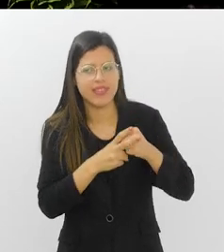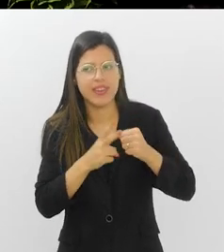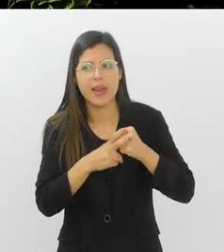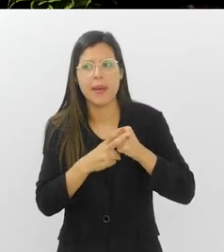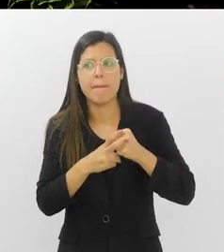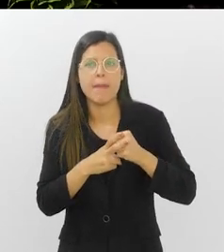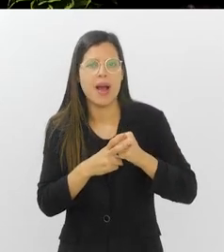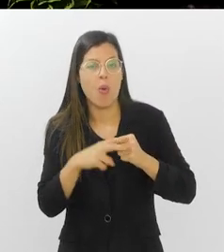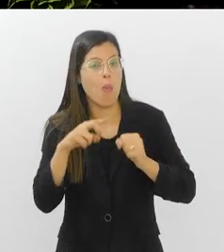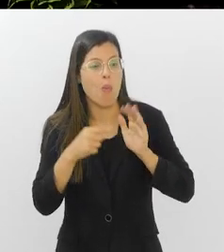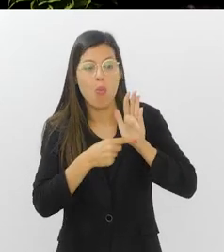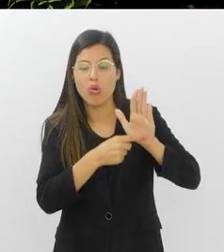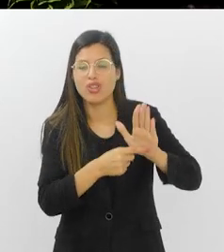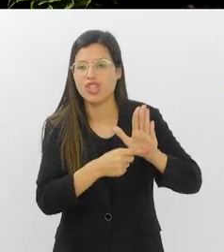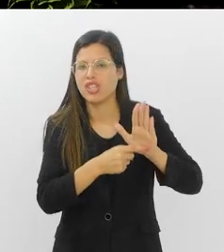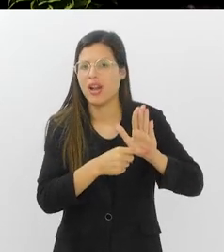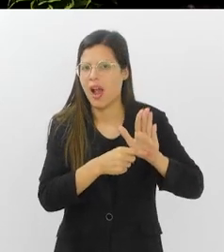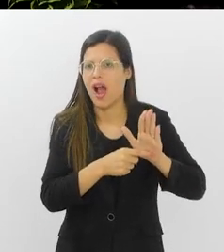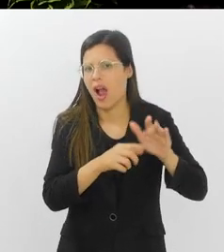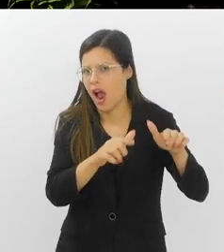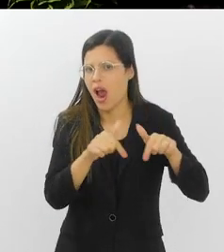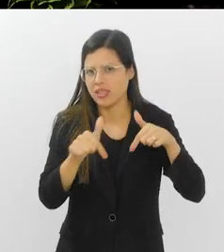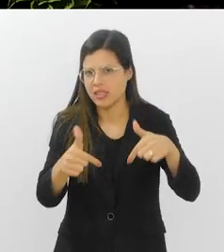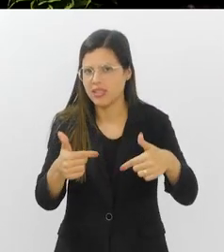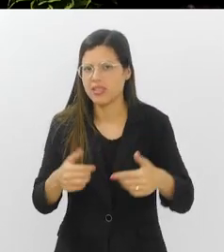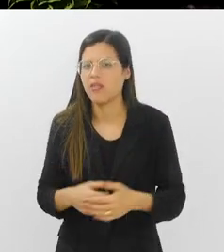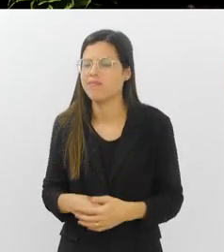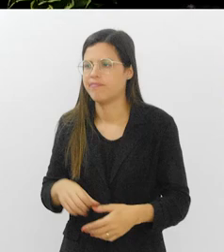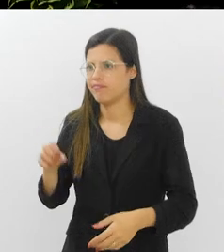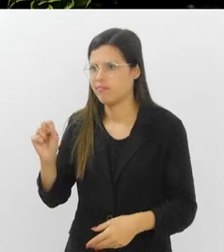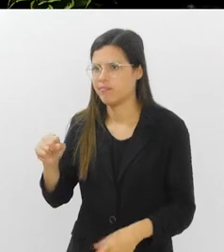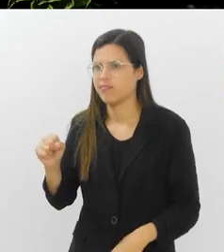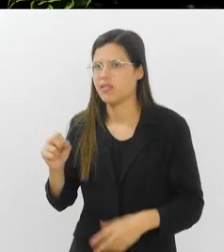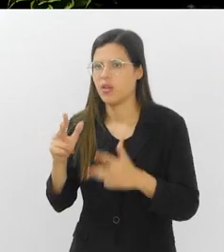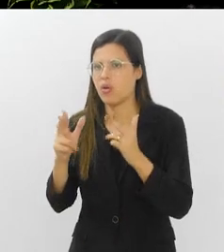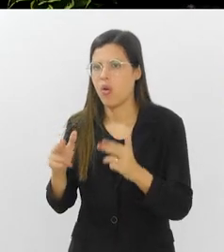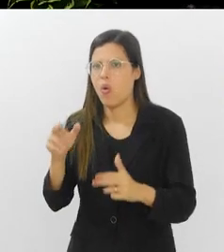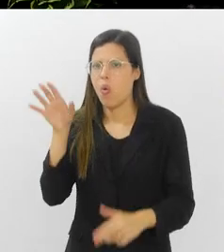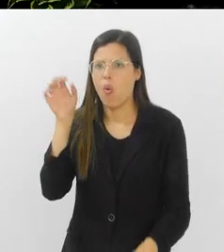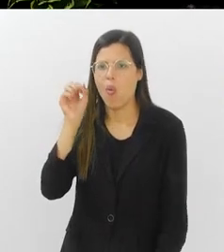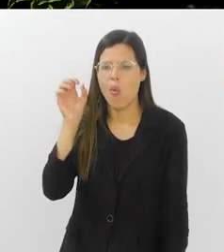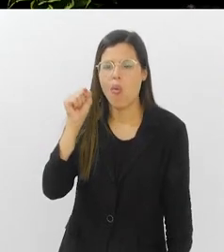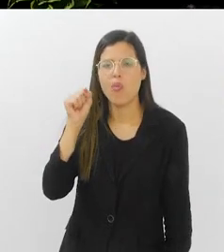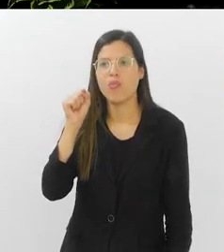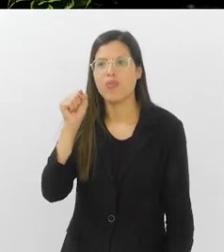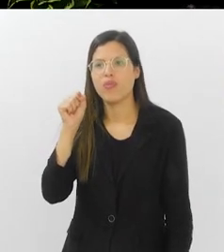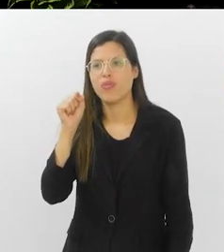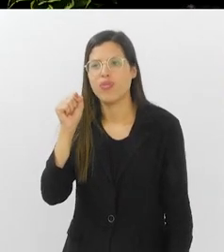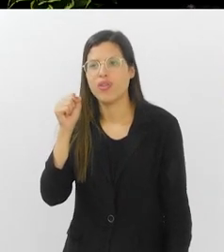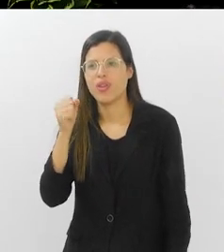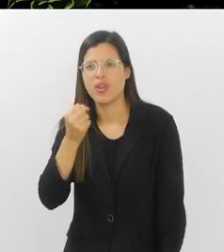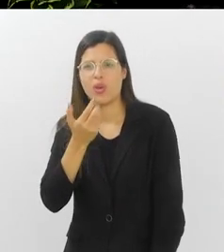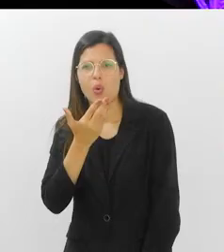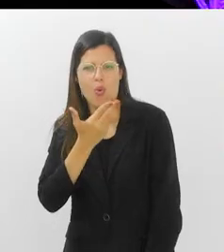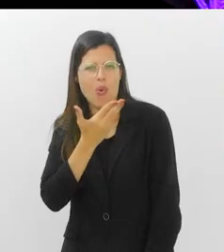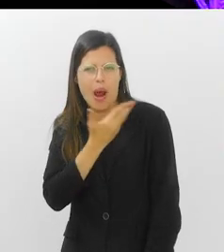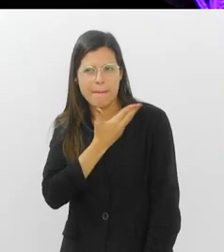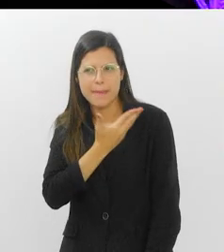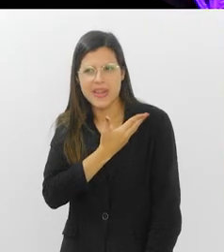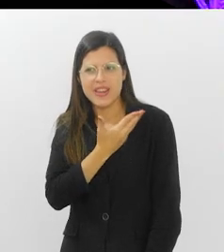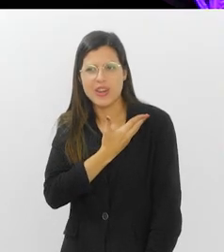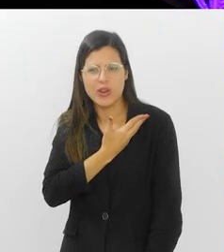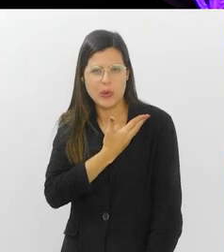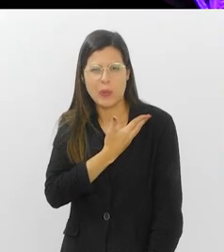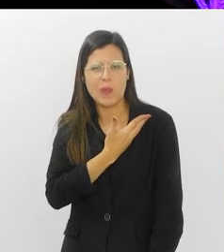sinalizar né verbalizando O que você vai fazer exatamente assim como o você ouve você ouve o seu